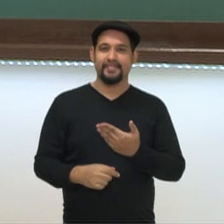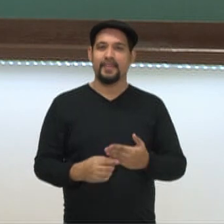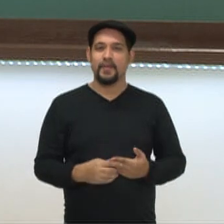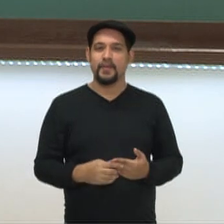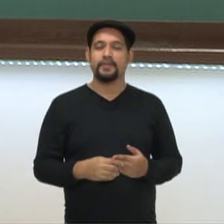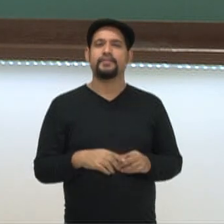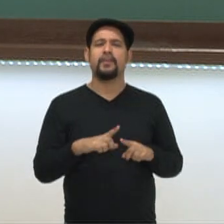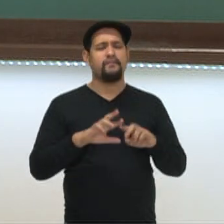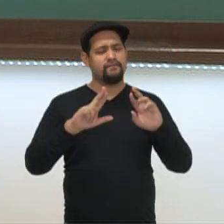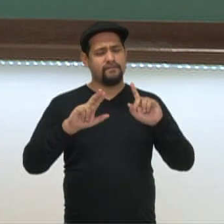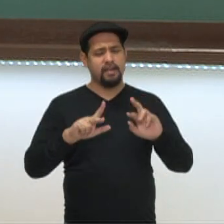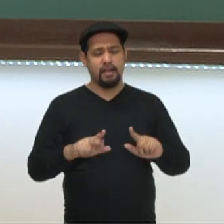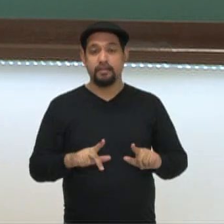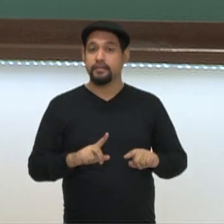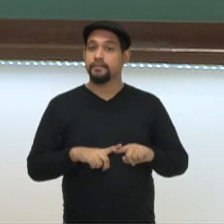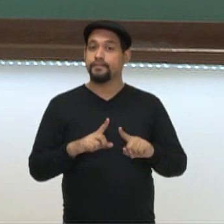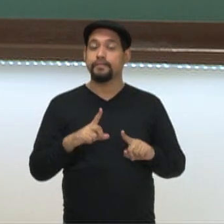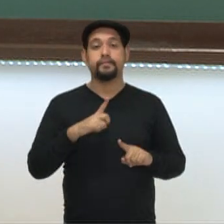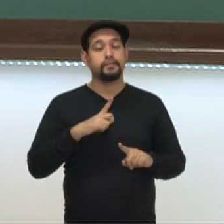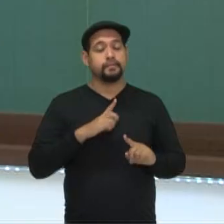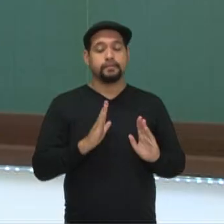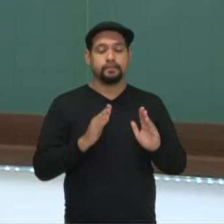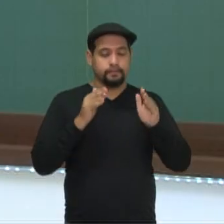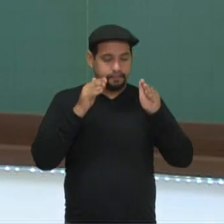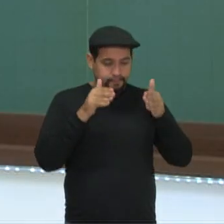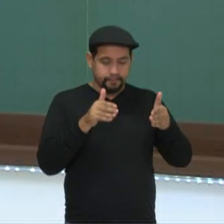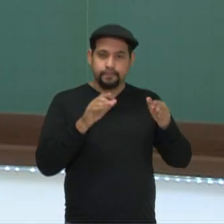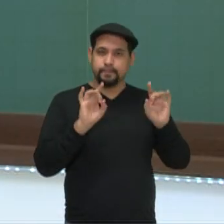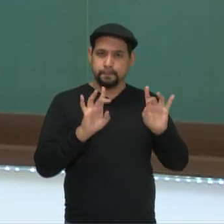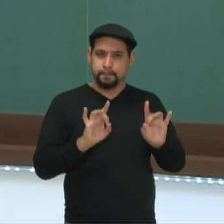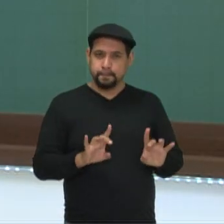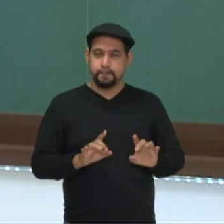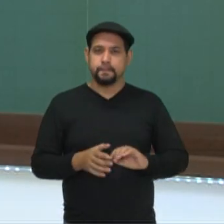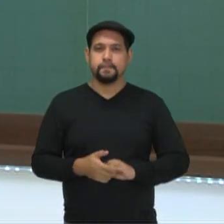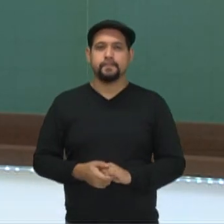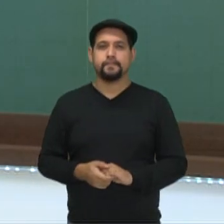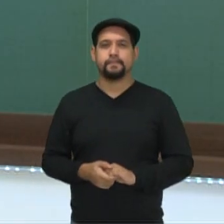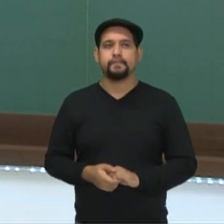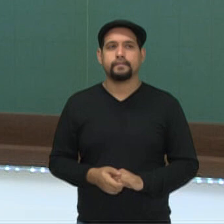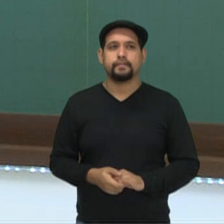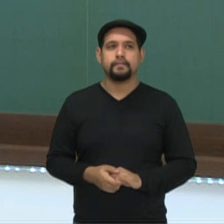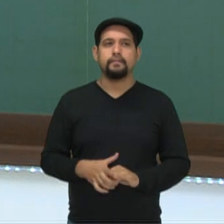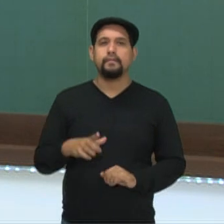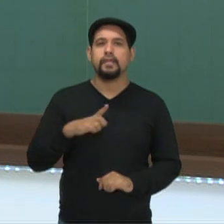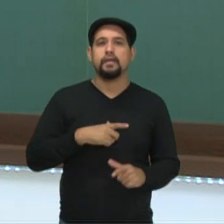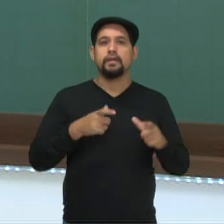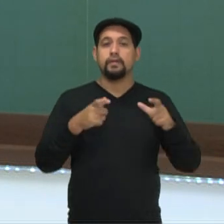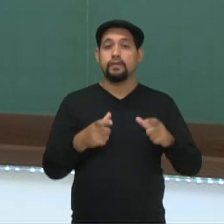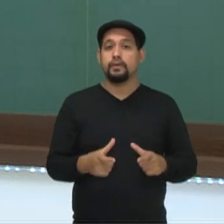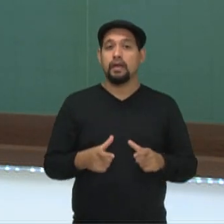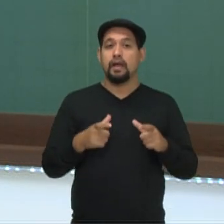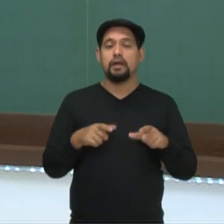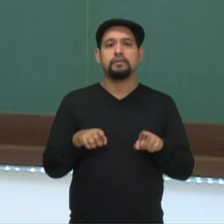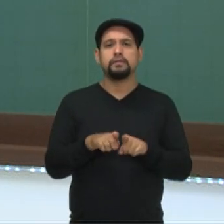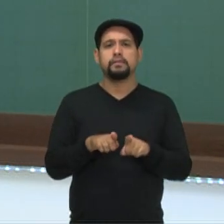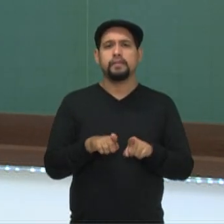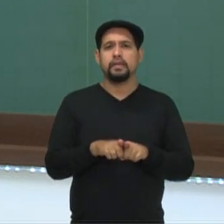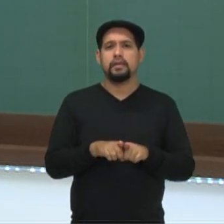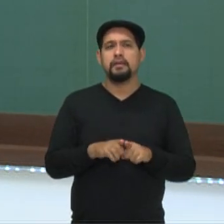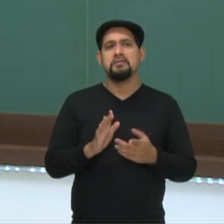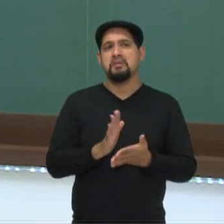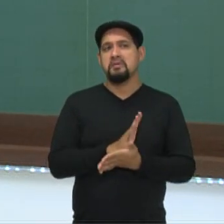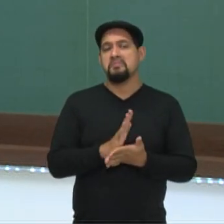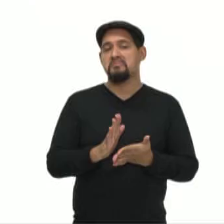Paraná. São muitos, mas eu estou falando aqui desse templo em específico. Bom, existem lugares sagrados naturais e outros que